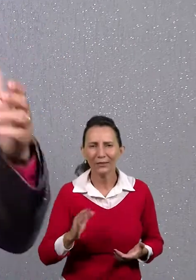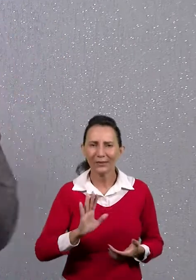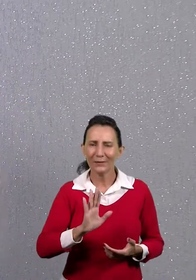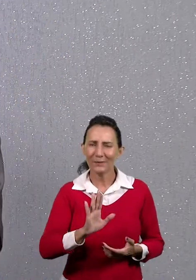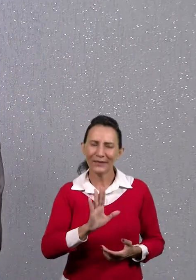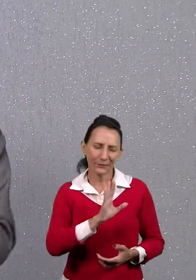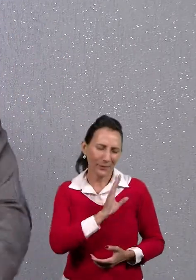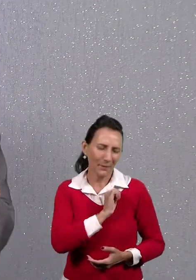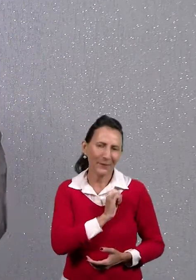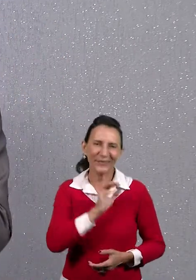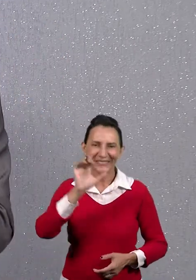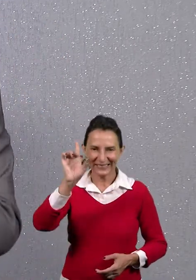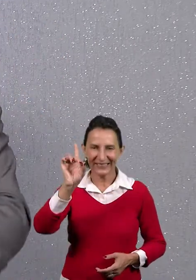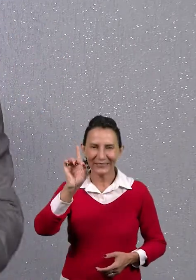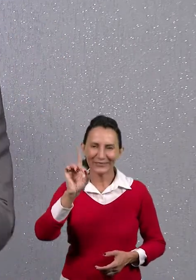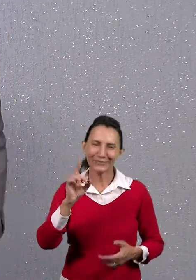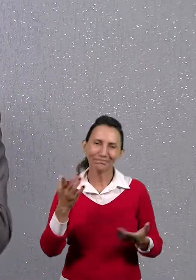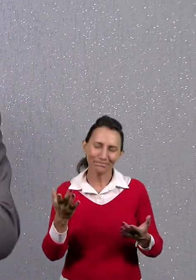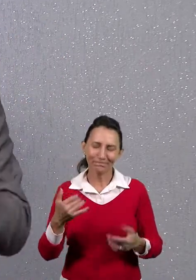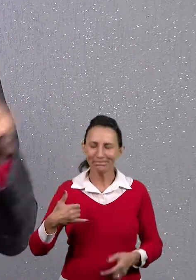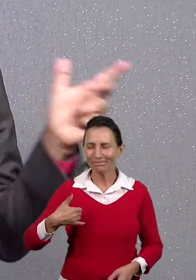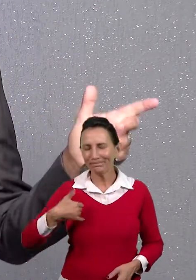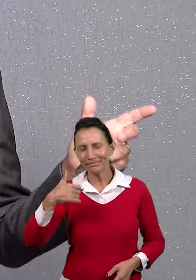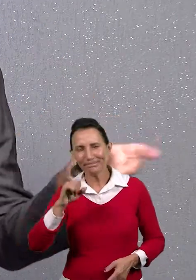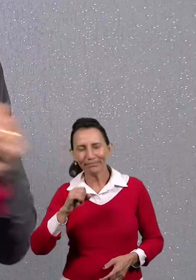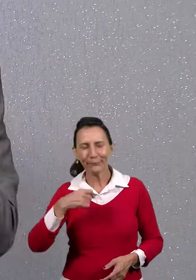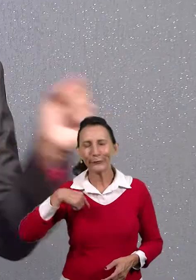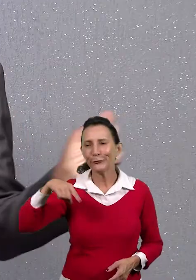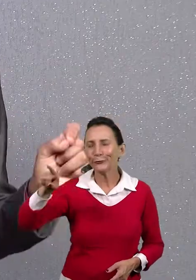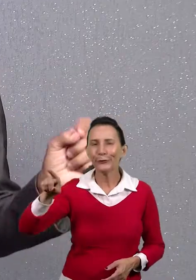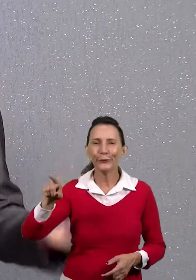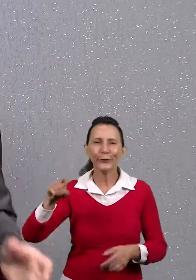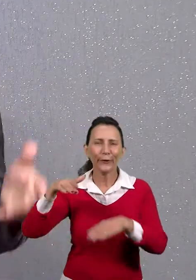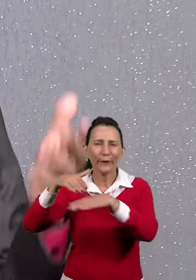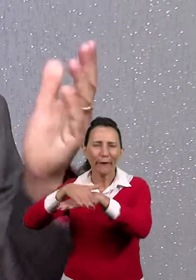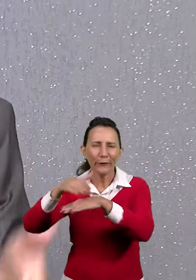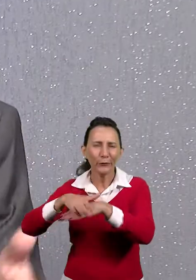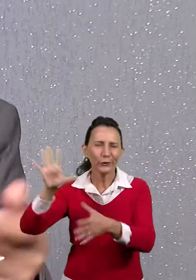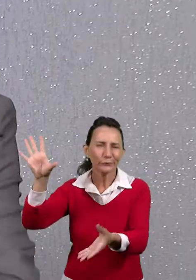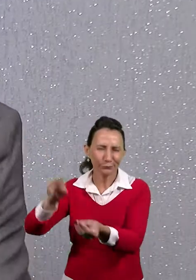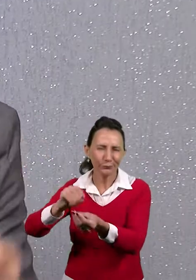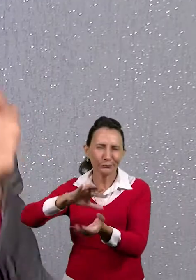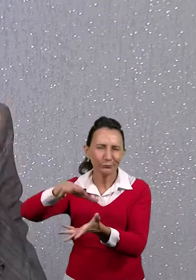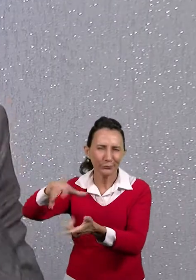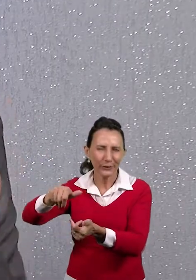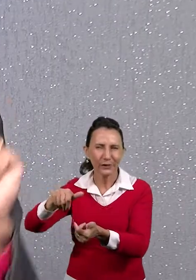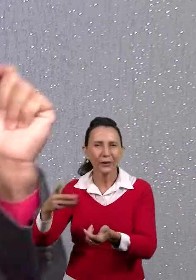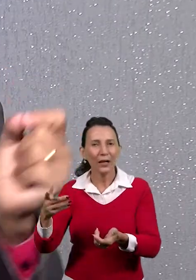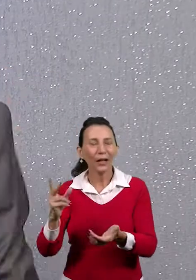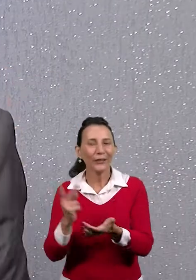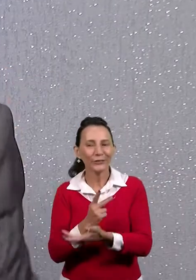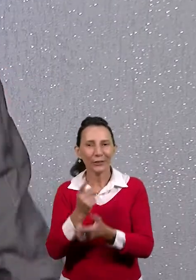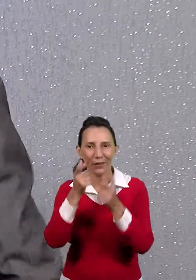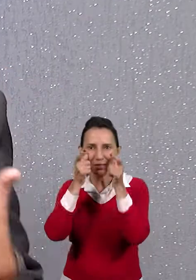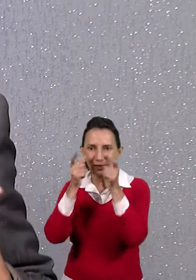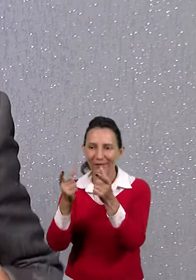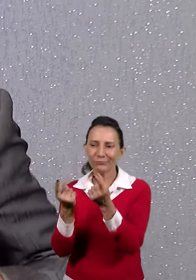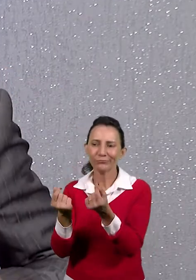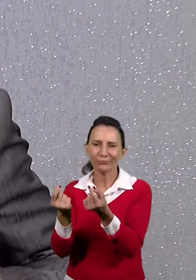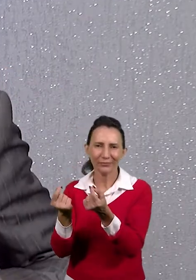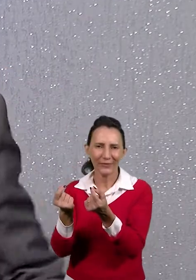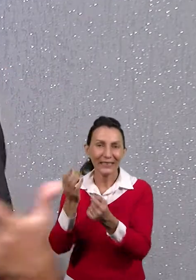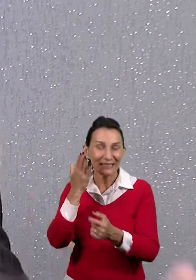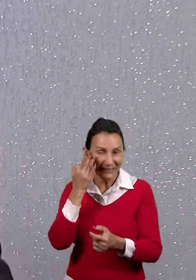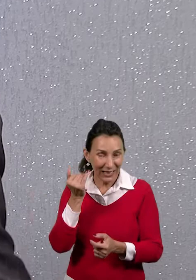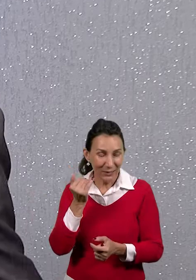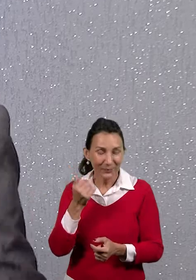mim. Maravilha! Aos 18 anos, fui. Toquei na noite, vou encurtar a história, e comecei a fazer por causa do dinheiro. Sabe quem que era o meu